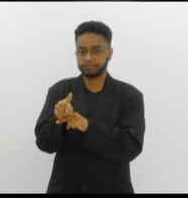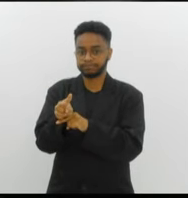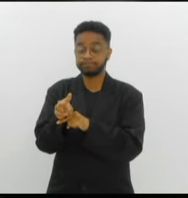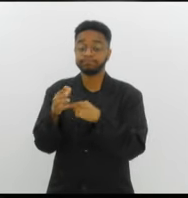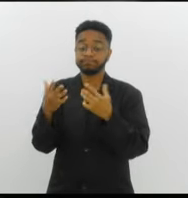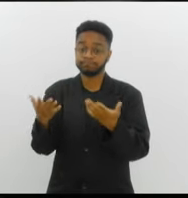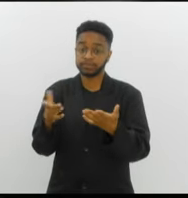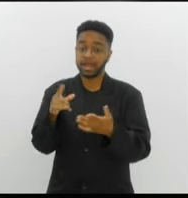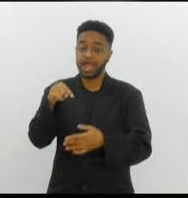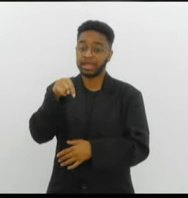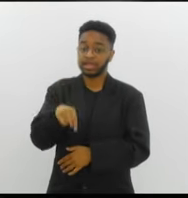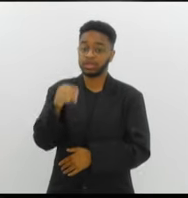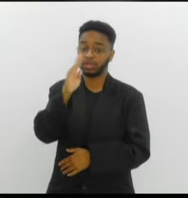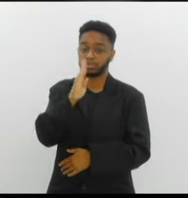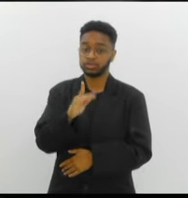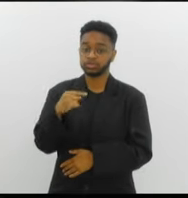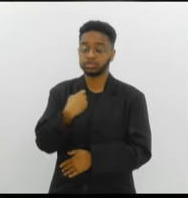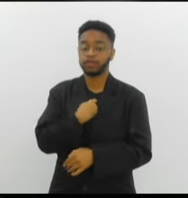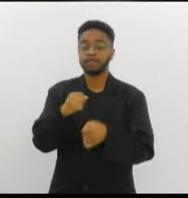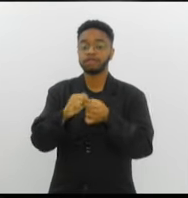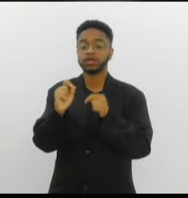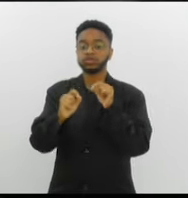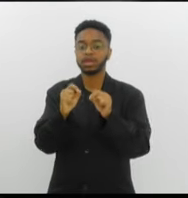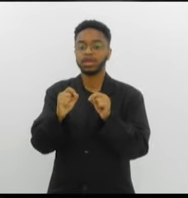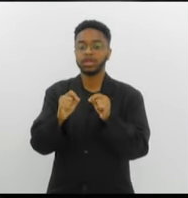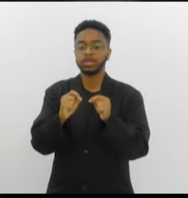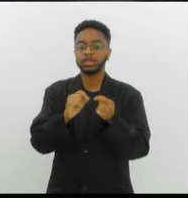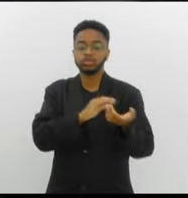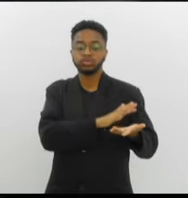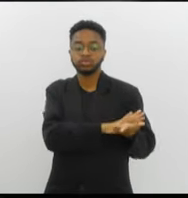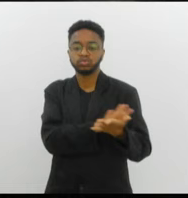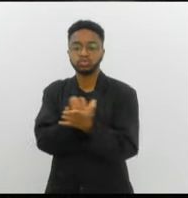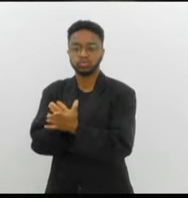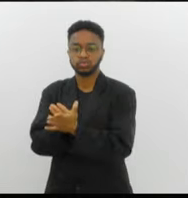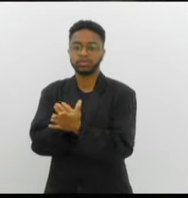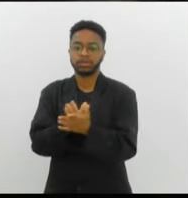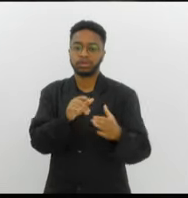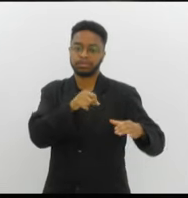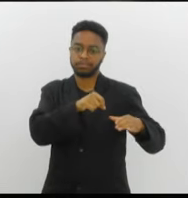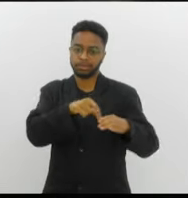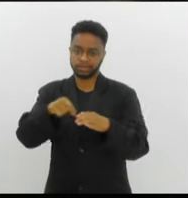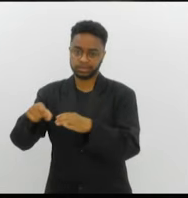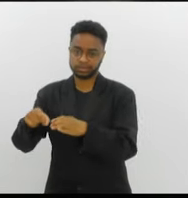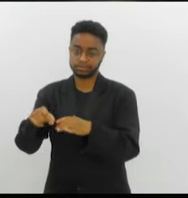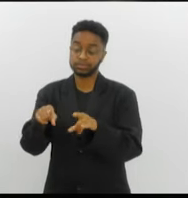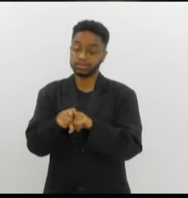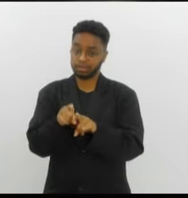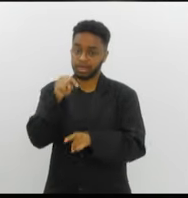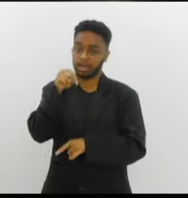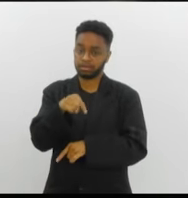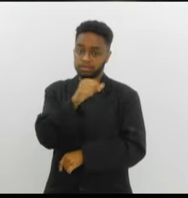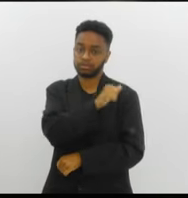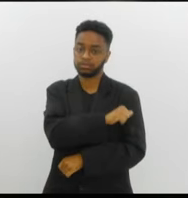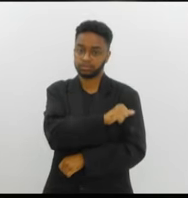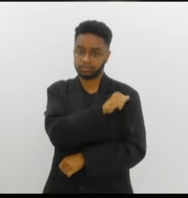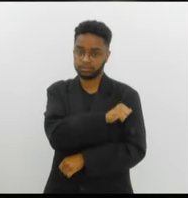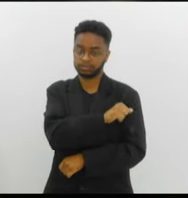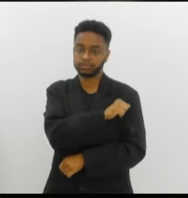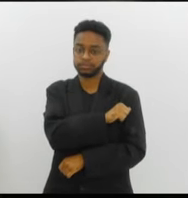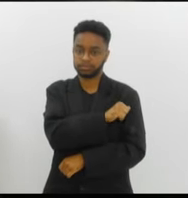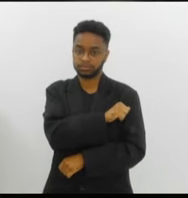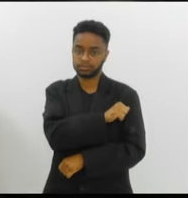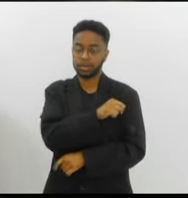no nosso país é devastar a nossa vegetação. Inclusive aqui no nosso estado do Rio de Janeiro,